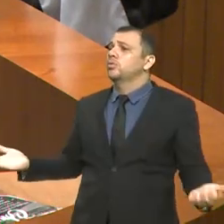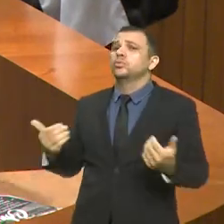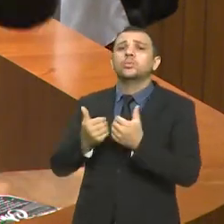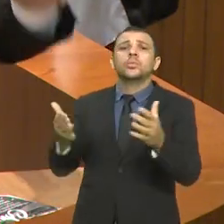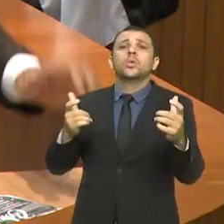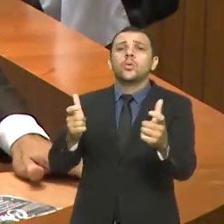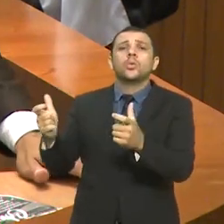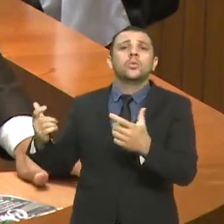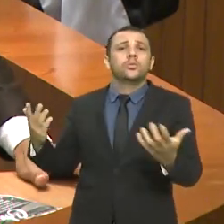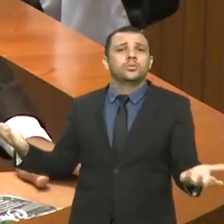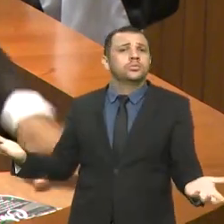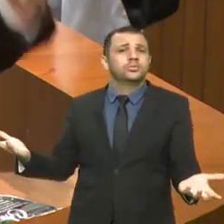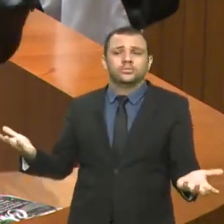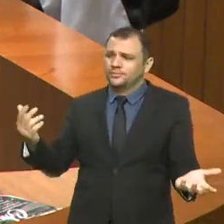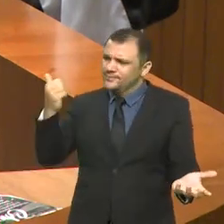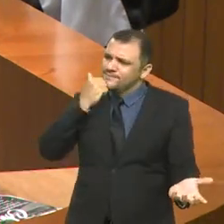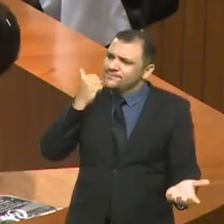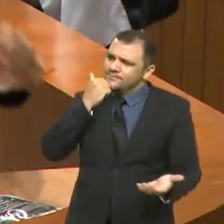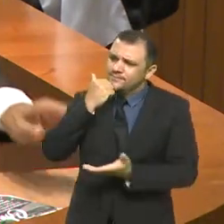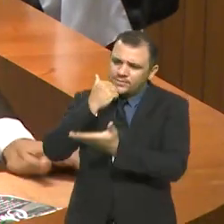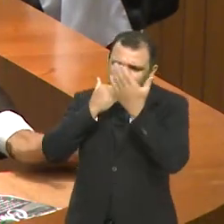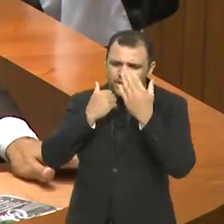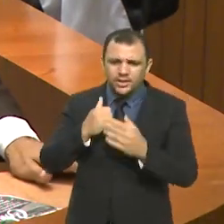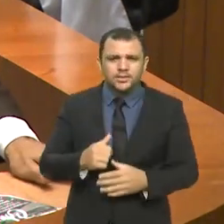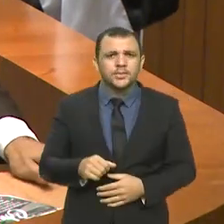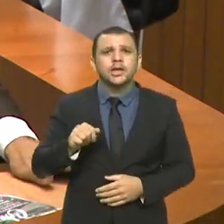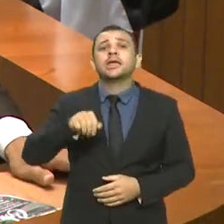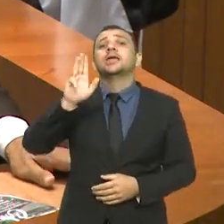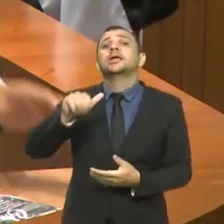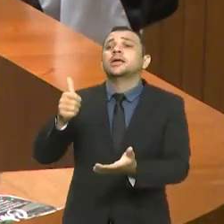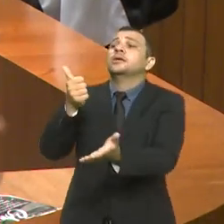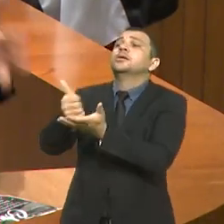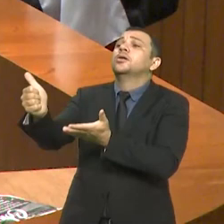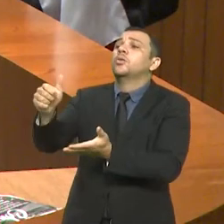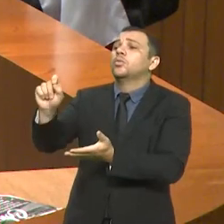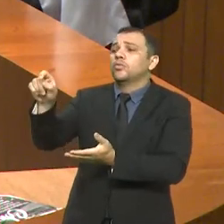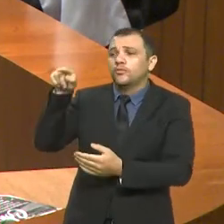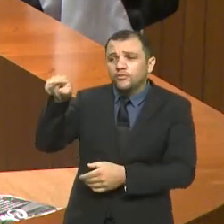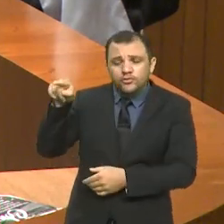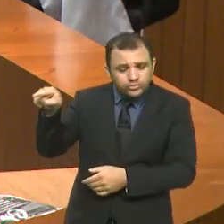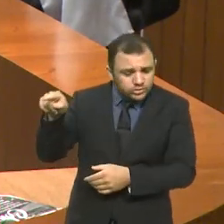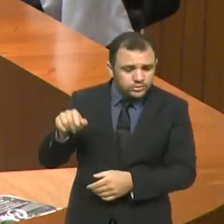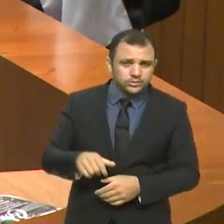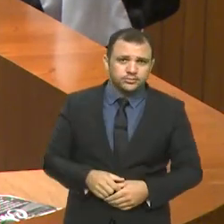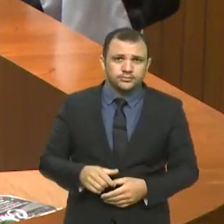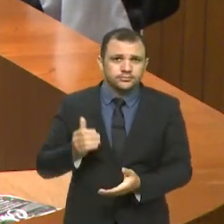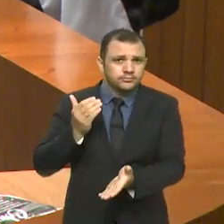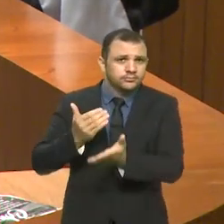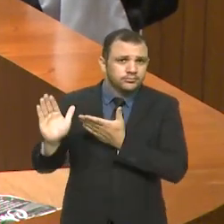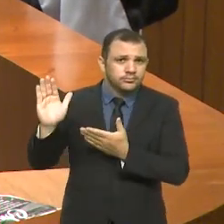Deixa de ser cara de pau. Quem saiu foi o senhor da MOB. E cadê o BRT?